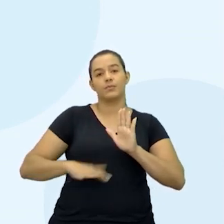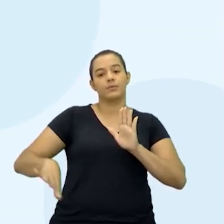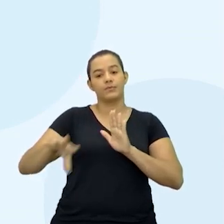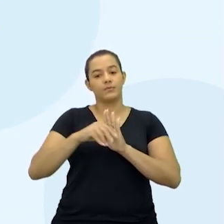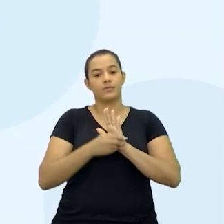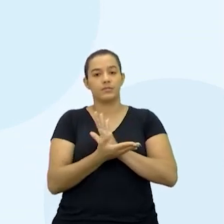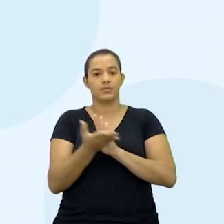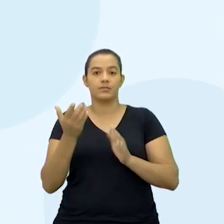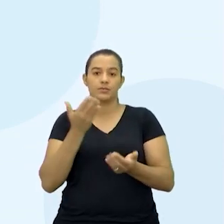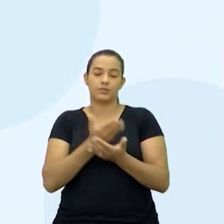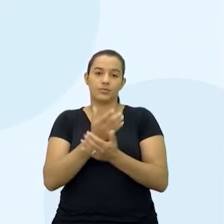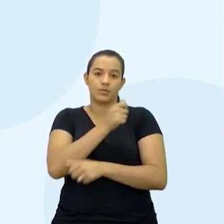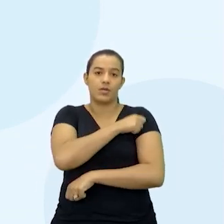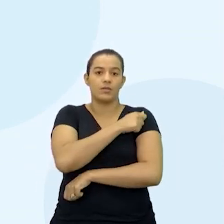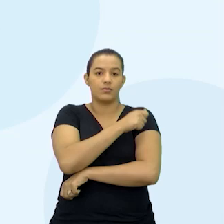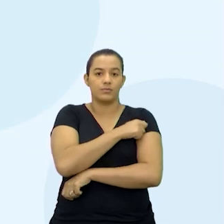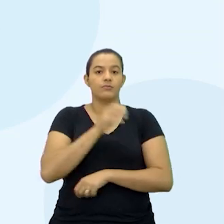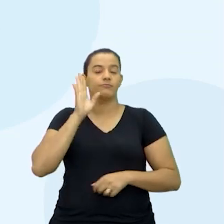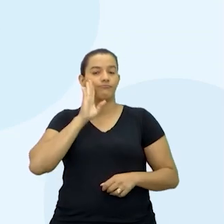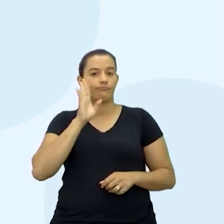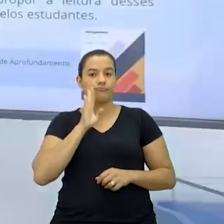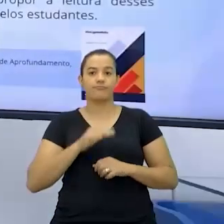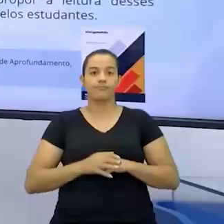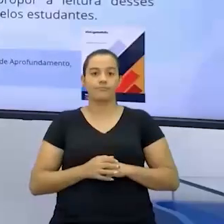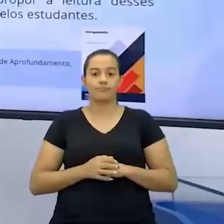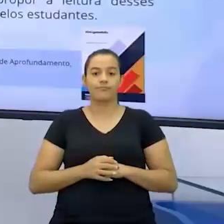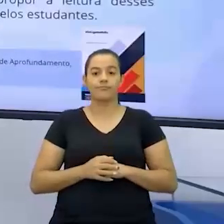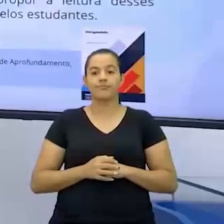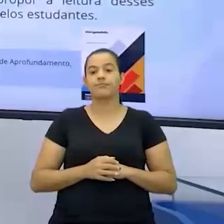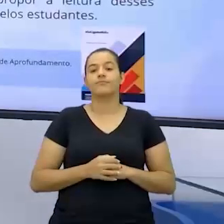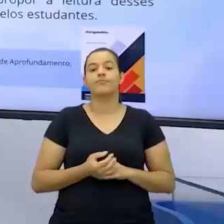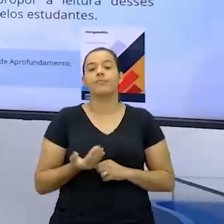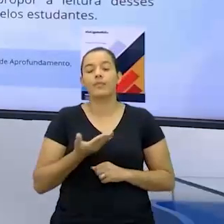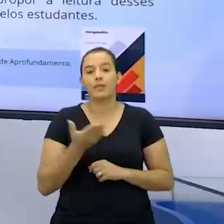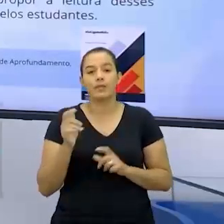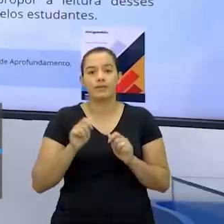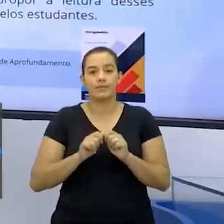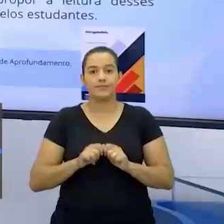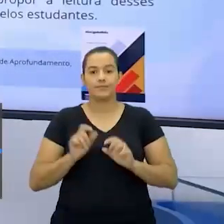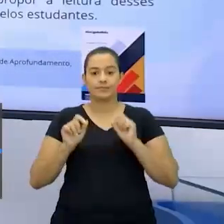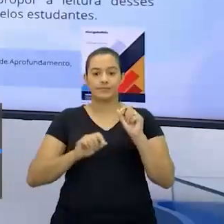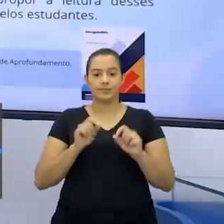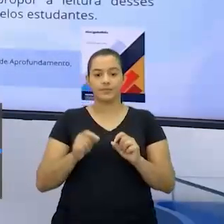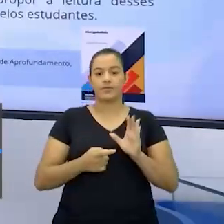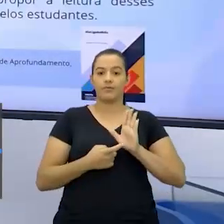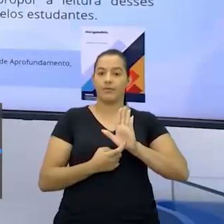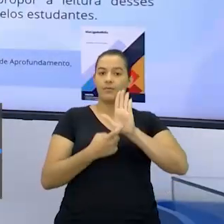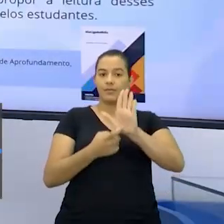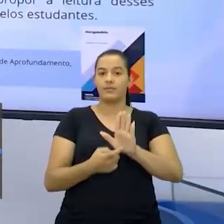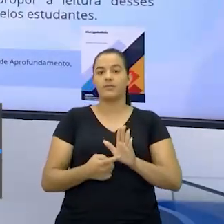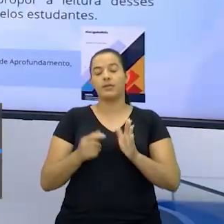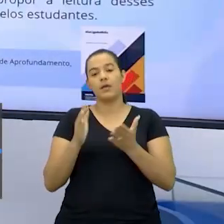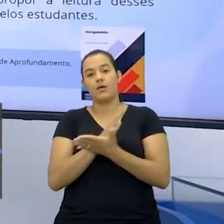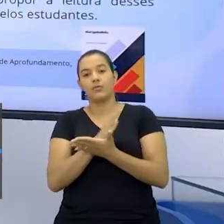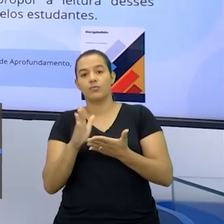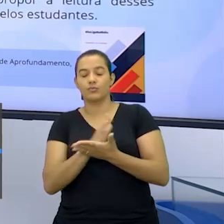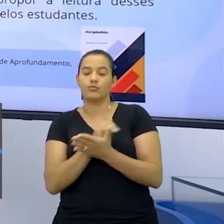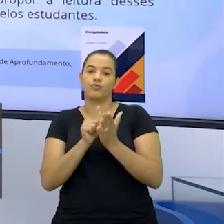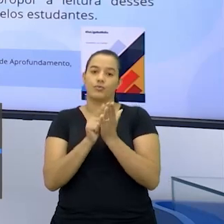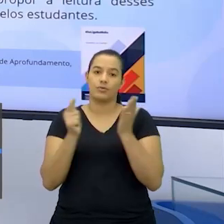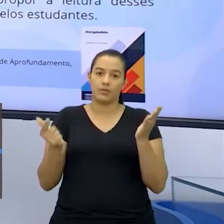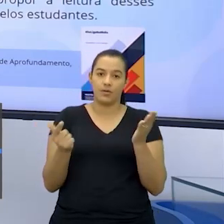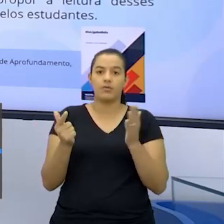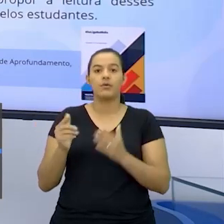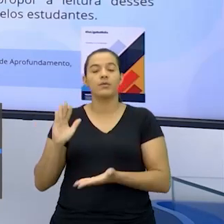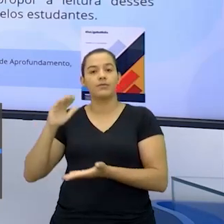pelos estudantes. Olha só que aula bacana. O que a gente vai fazer aqui? A gente vai apresentar alguns jornais para vocês. No final, a gente vai explicar